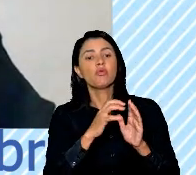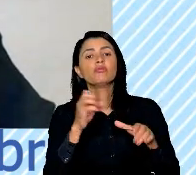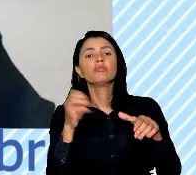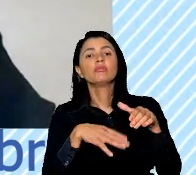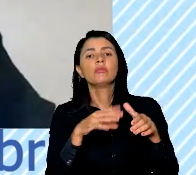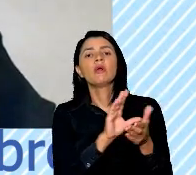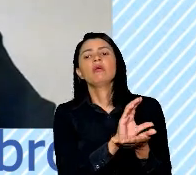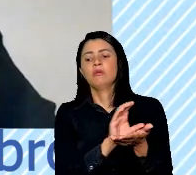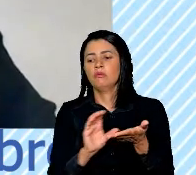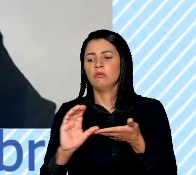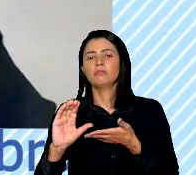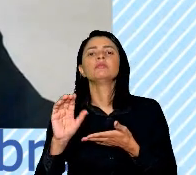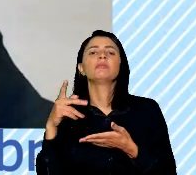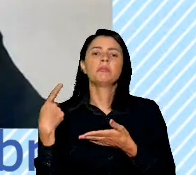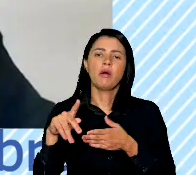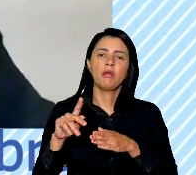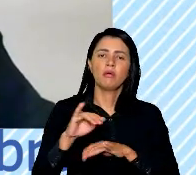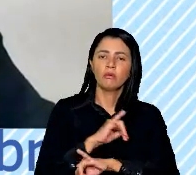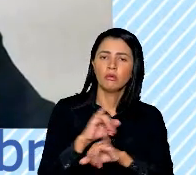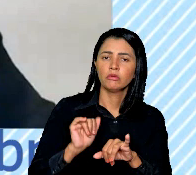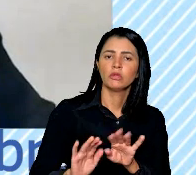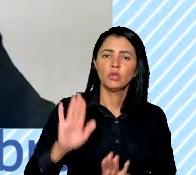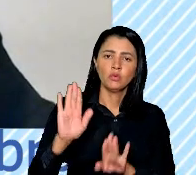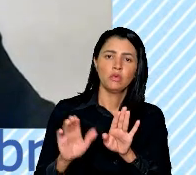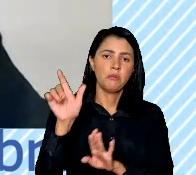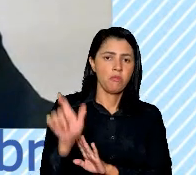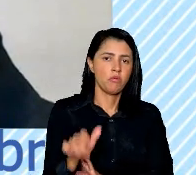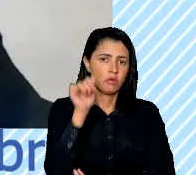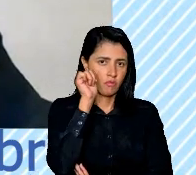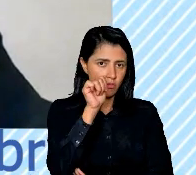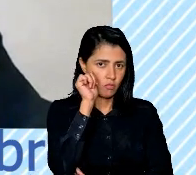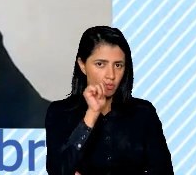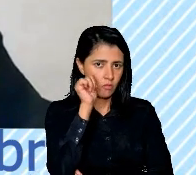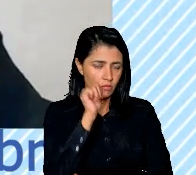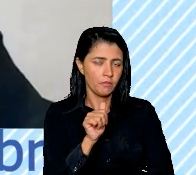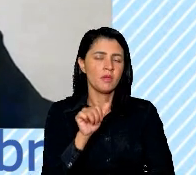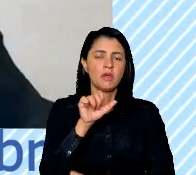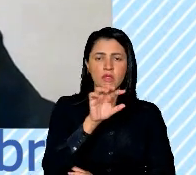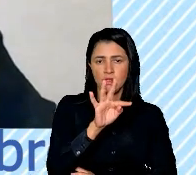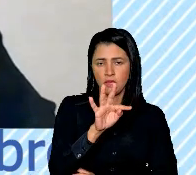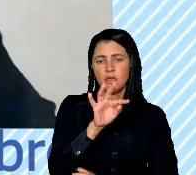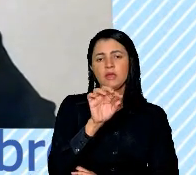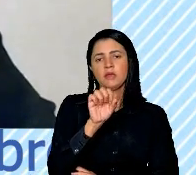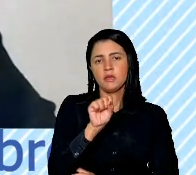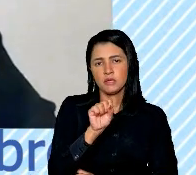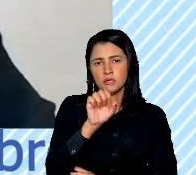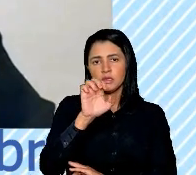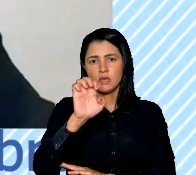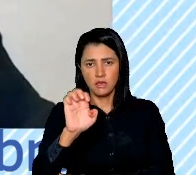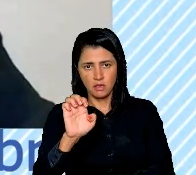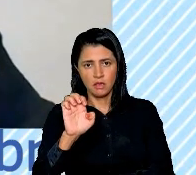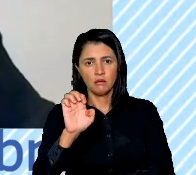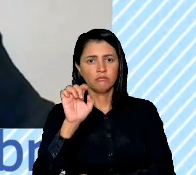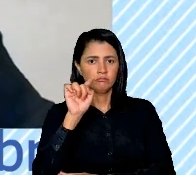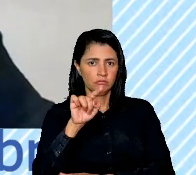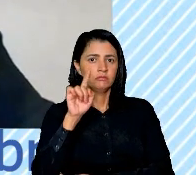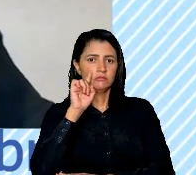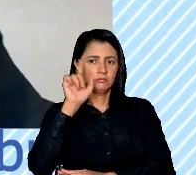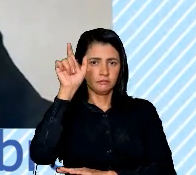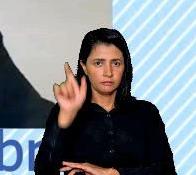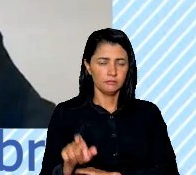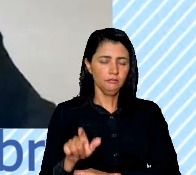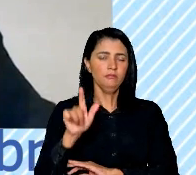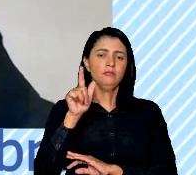destinados ao financiamento das candidaturas femininas. No TSE, em uma consulta relatada pela ministra